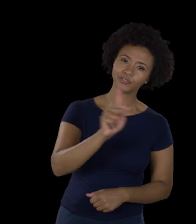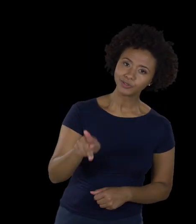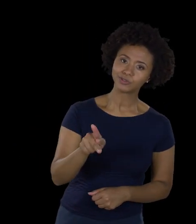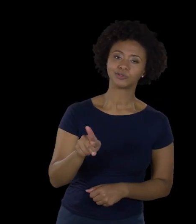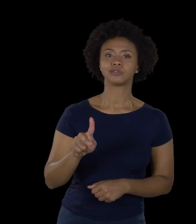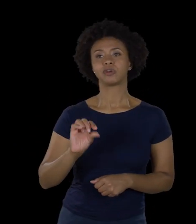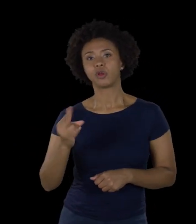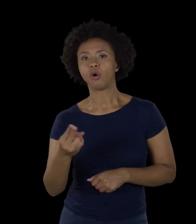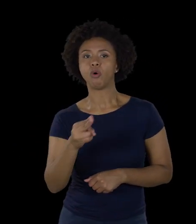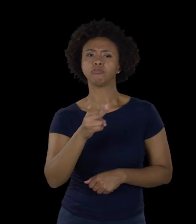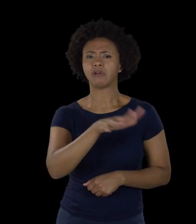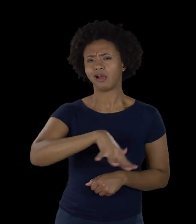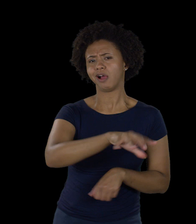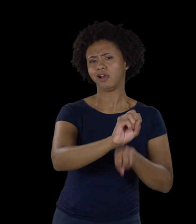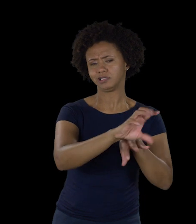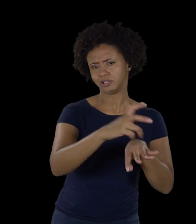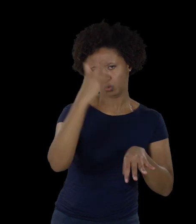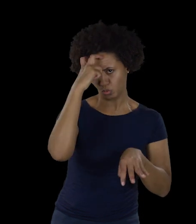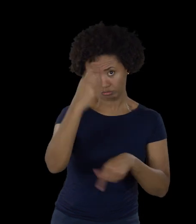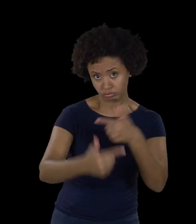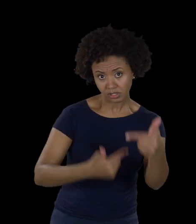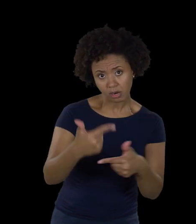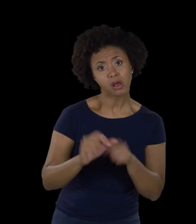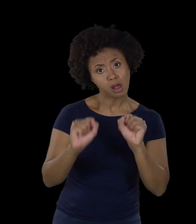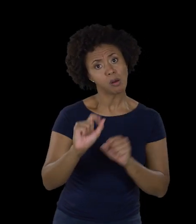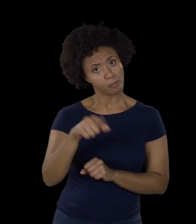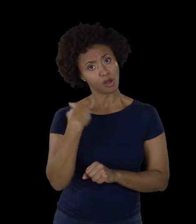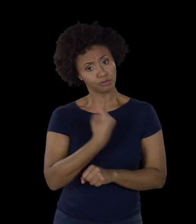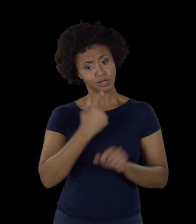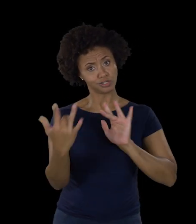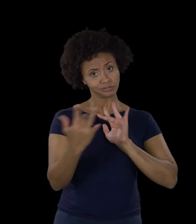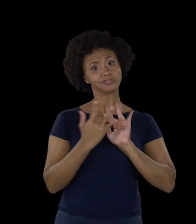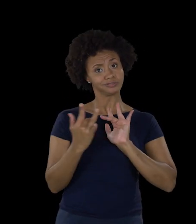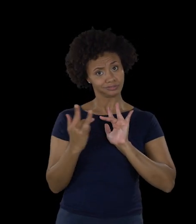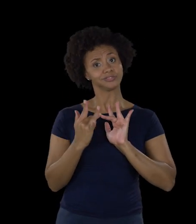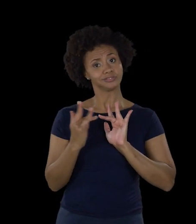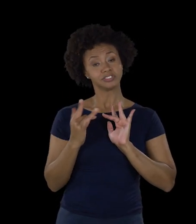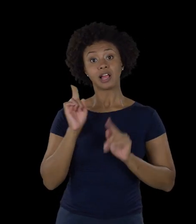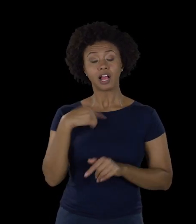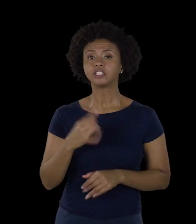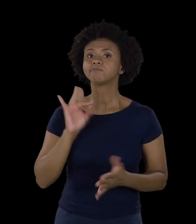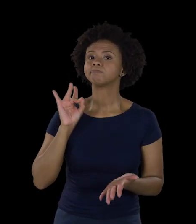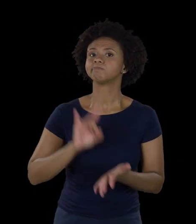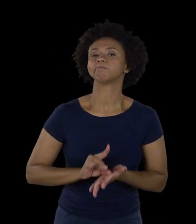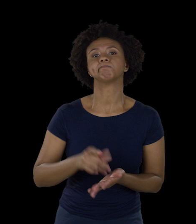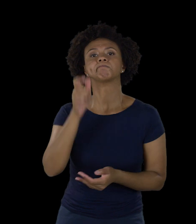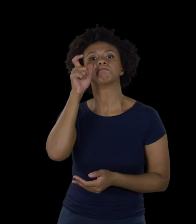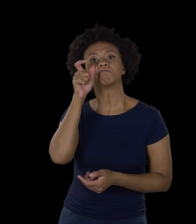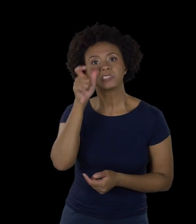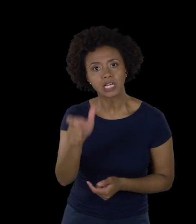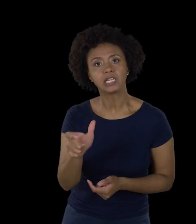se você trabalhar junto com uma entidade de ensino, de cultura, entre em contato com a gente, porque nós temos total interesse